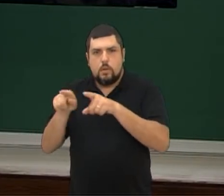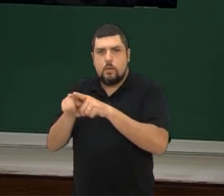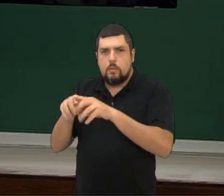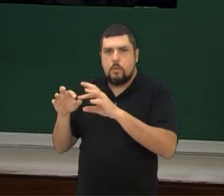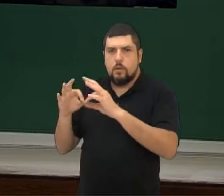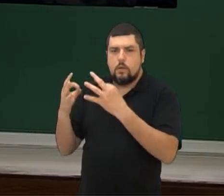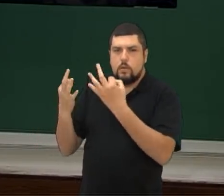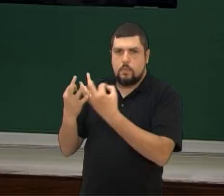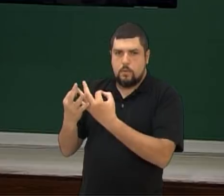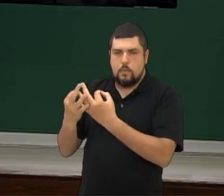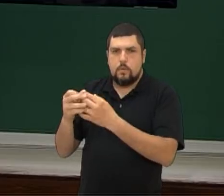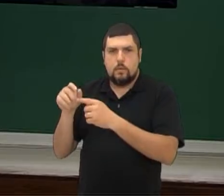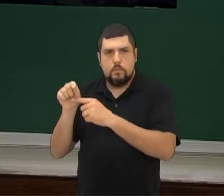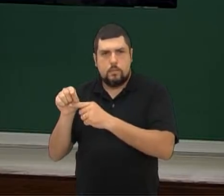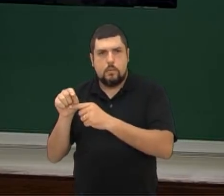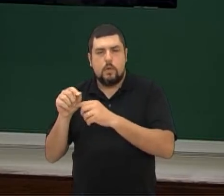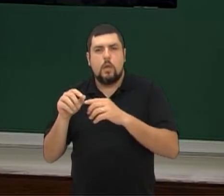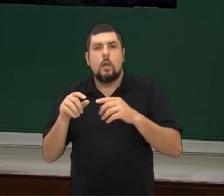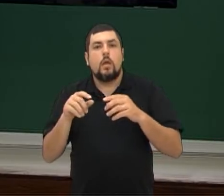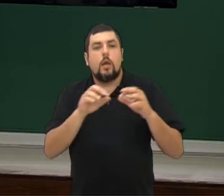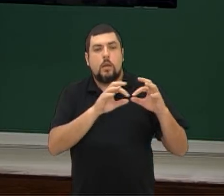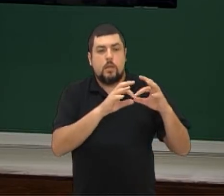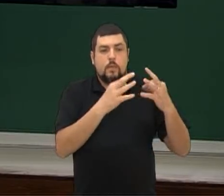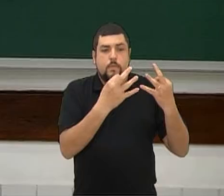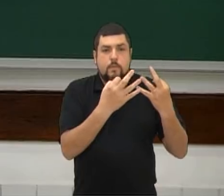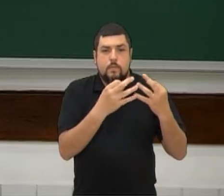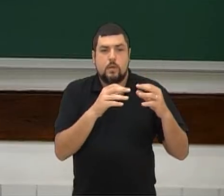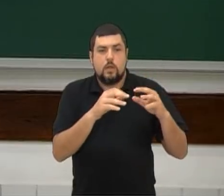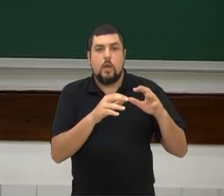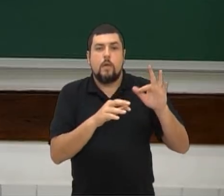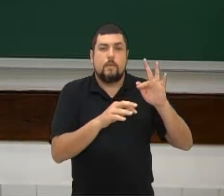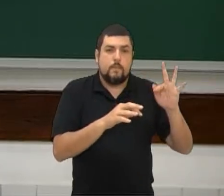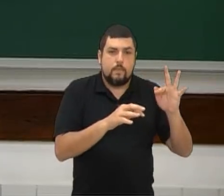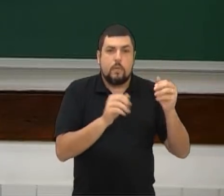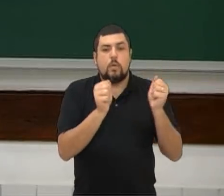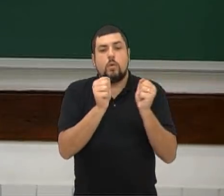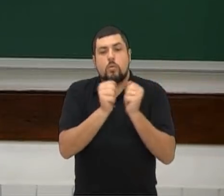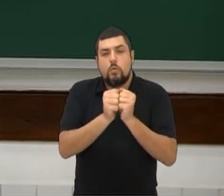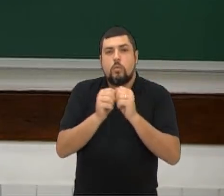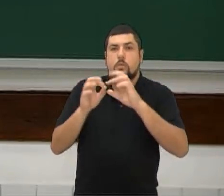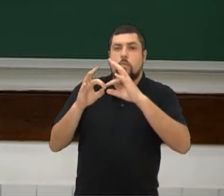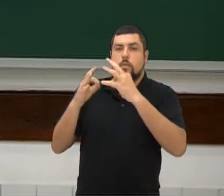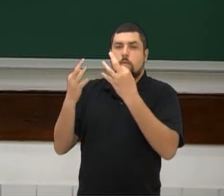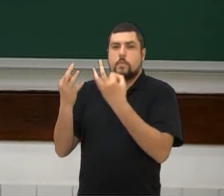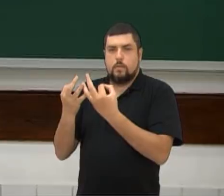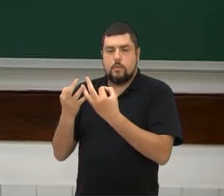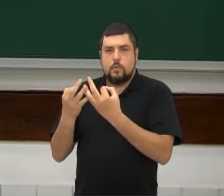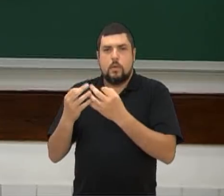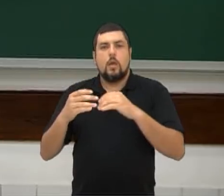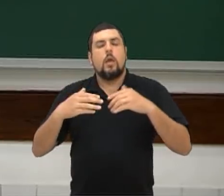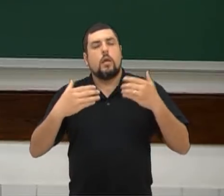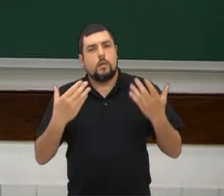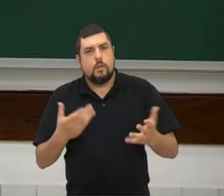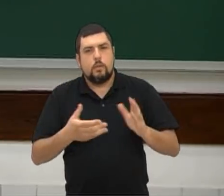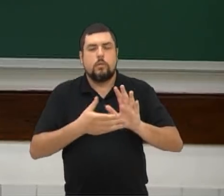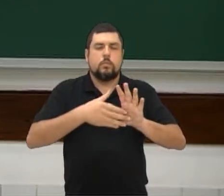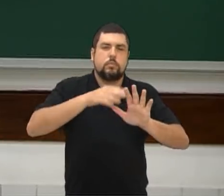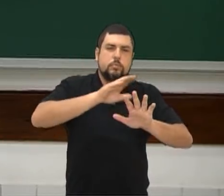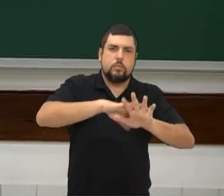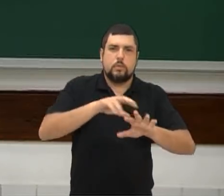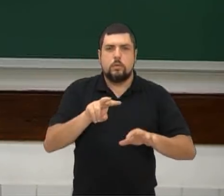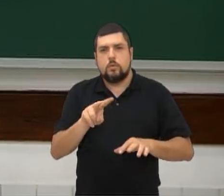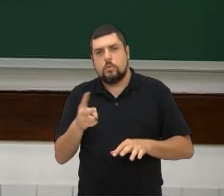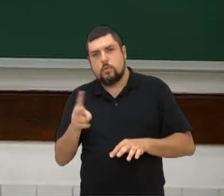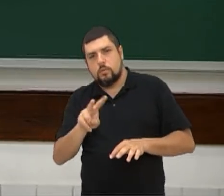são sujeitos. Eles estão ligados pelo com. É por isso que acontece esse duplo sentido ali, se eu utilizo